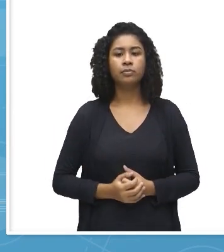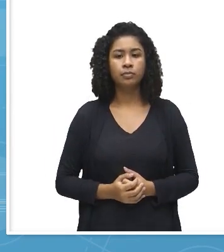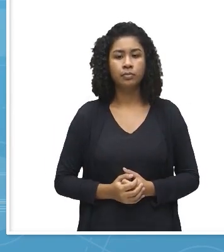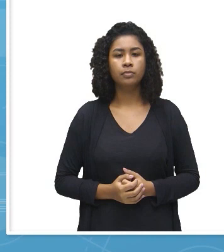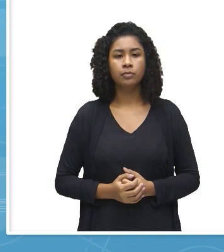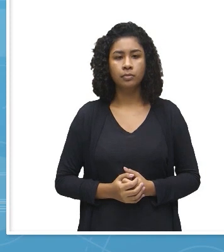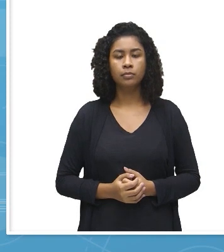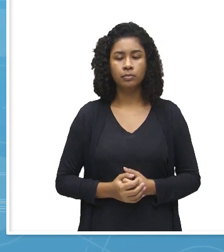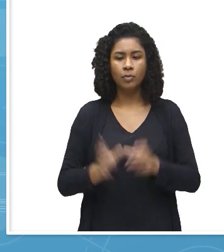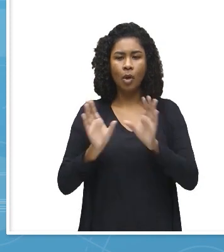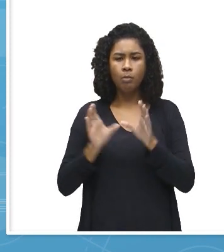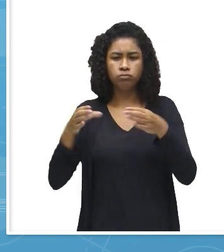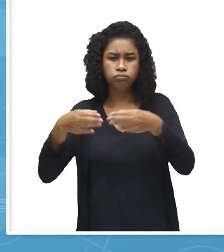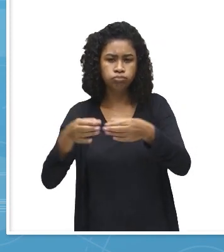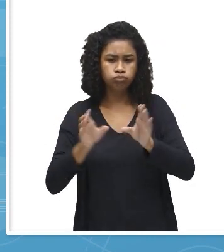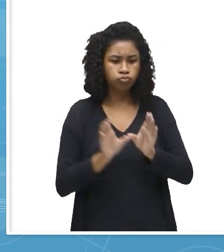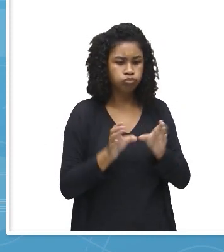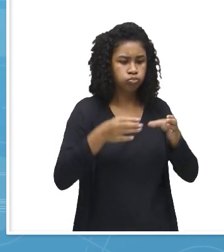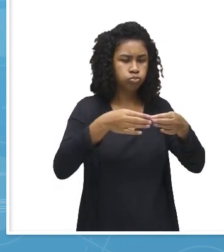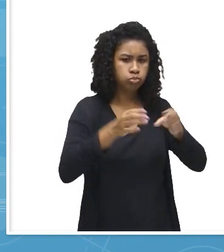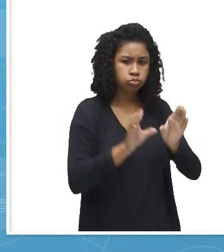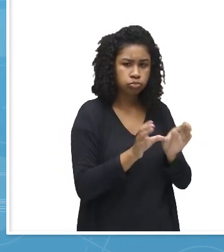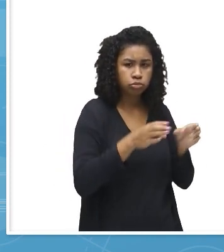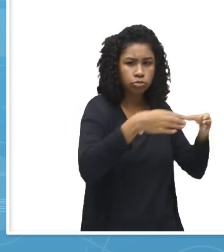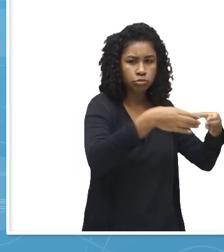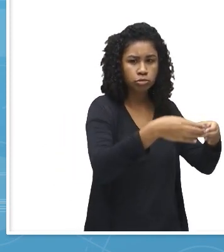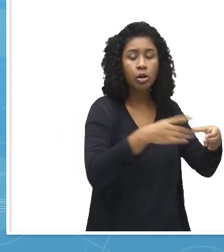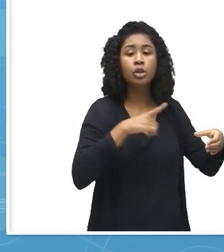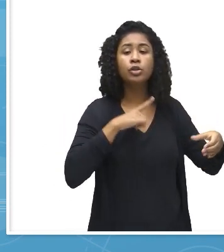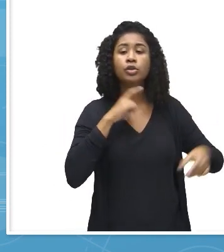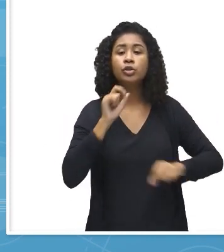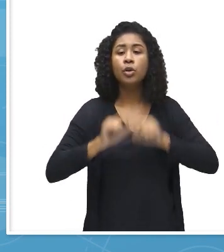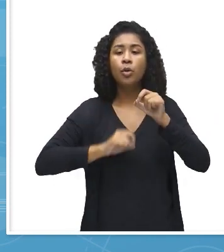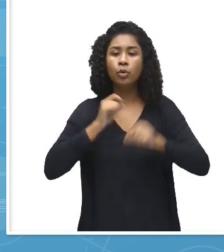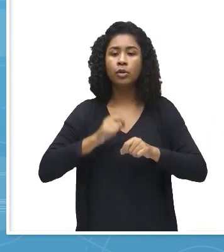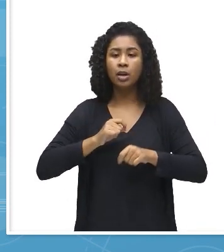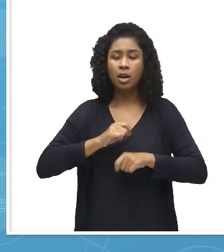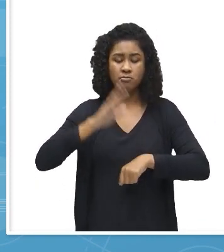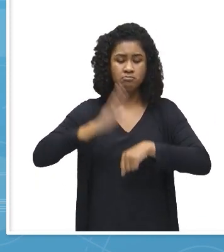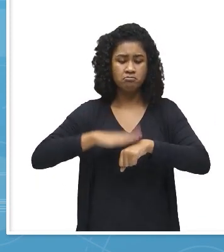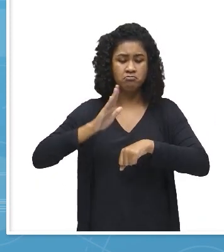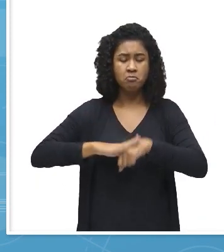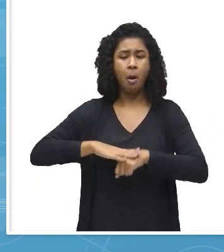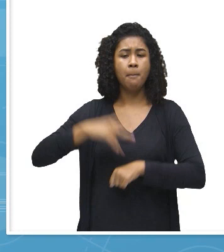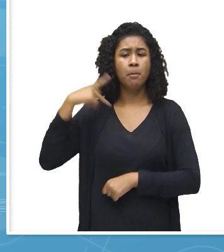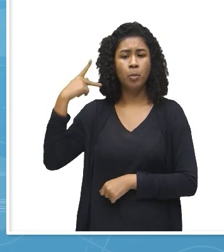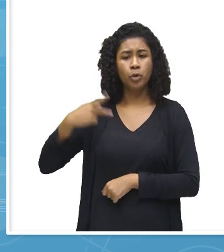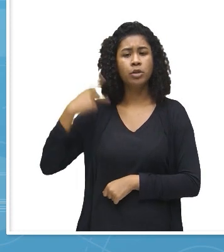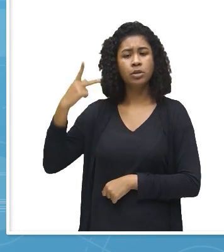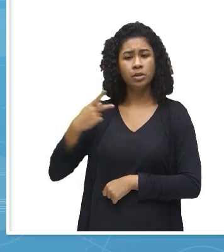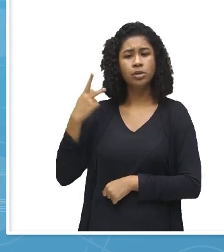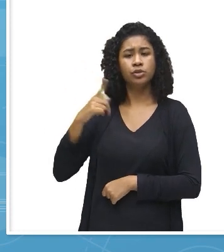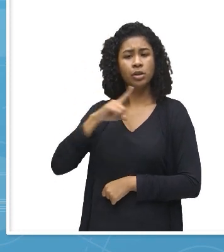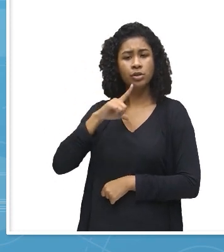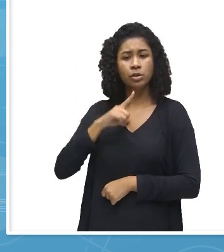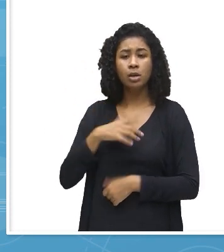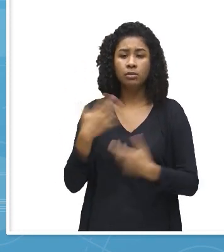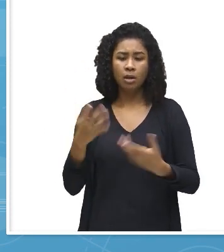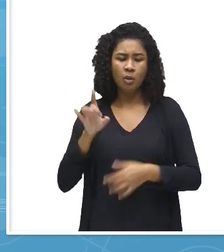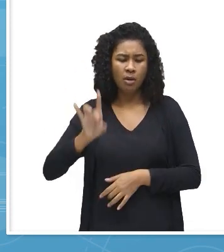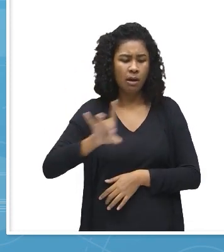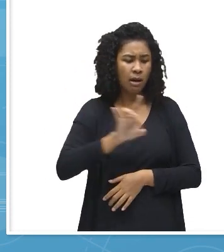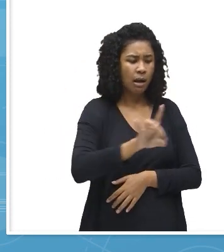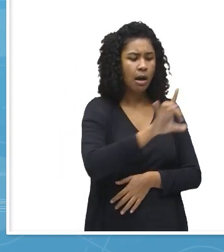tribos germânicas desfrutavam de grande autonomia política. Então, cada tribo